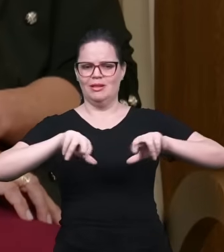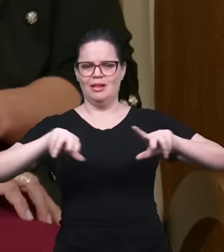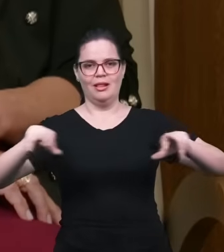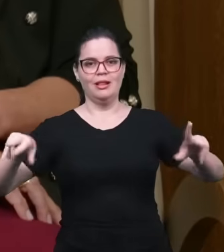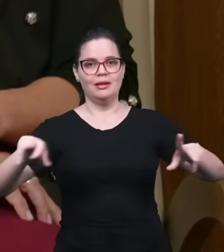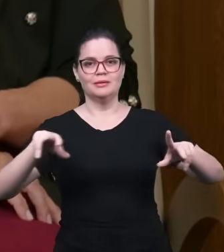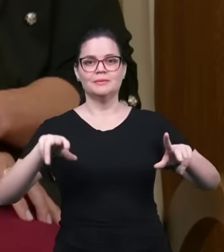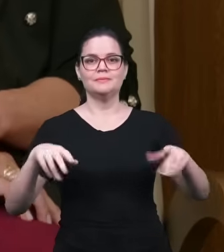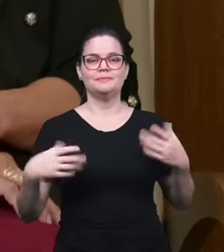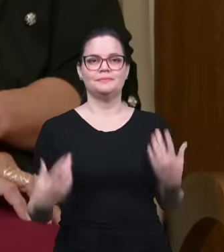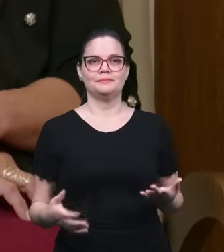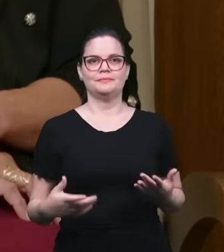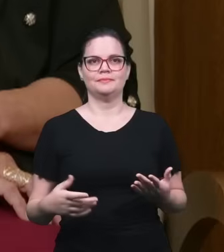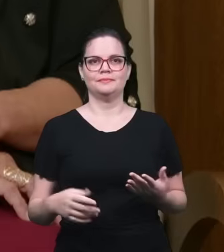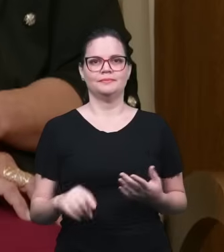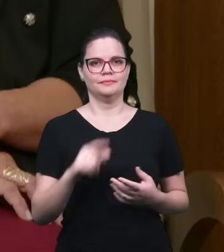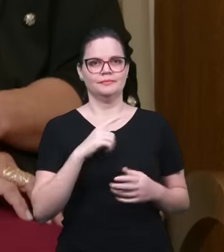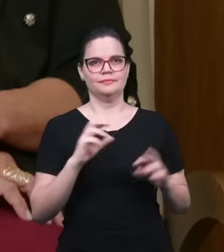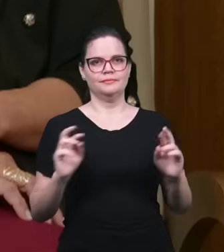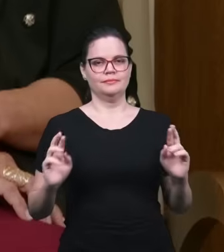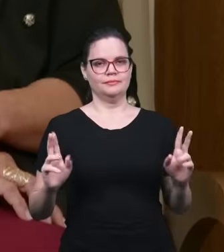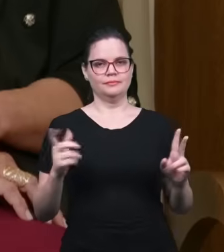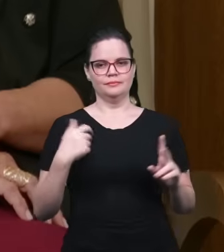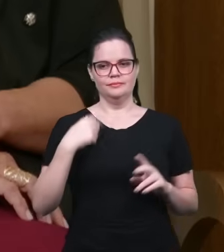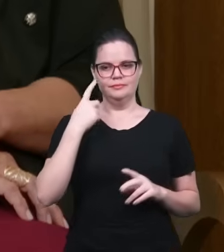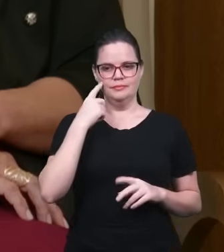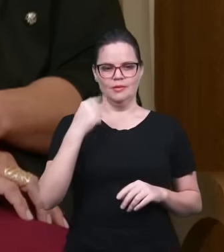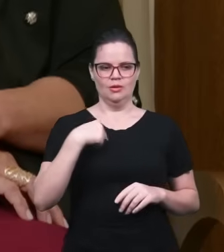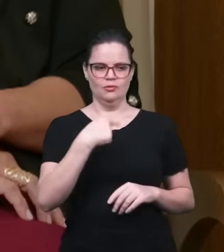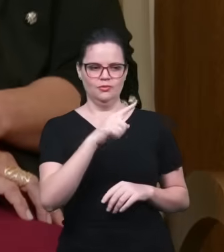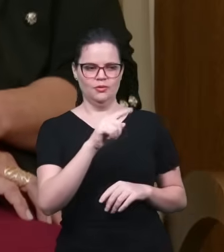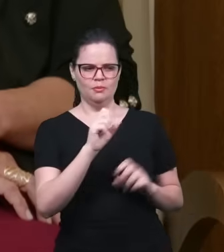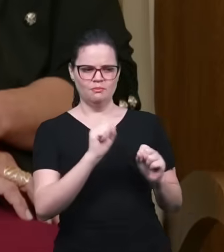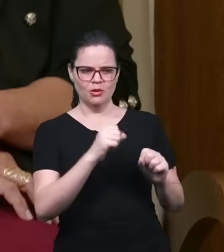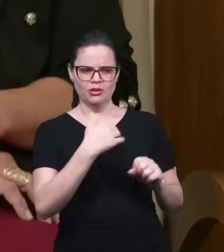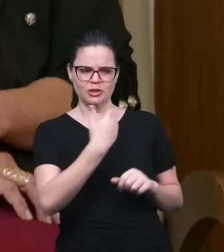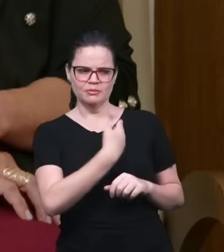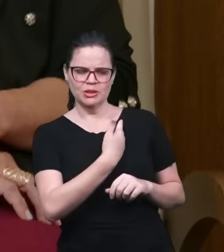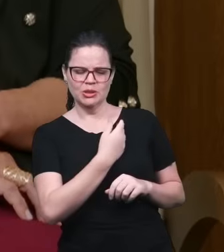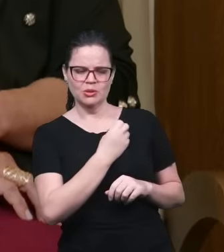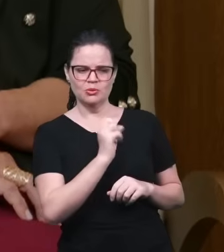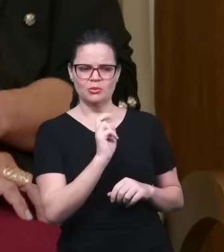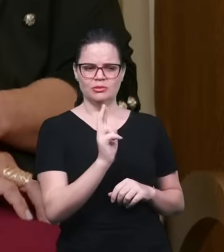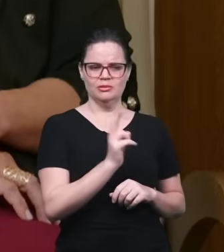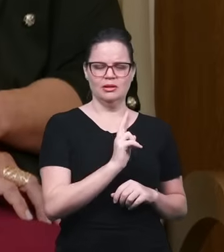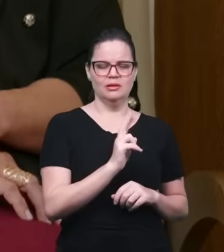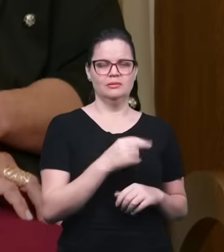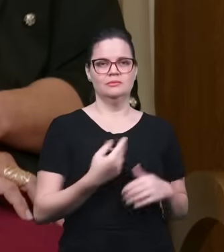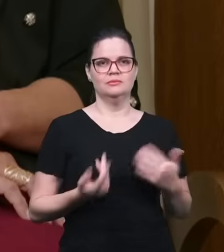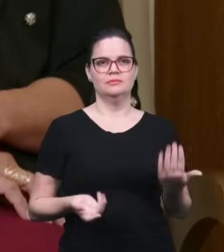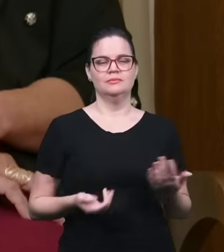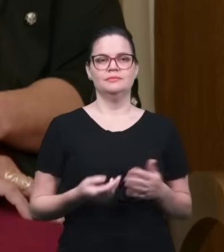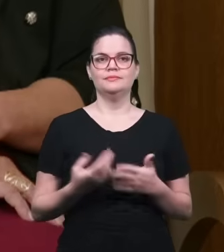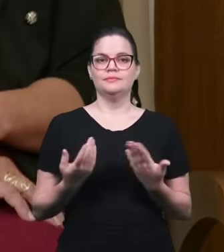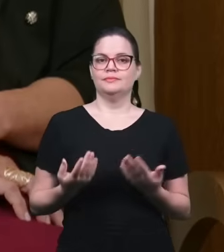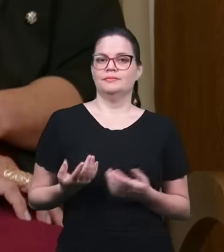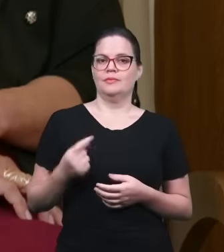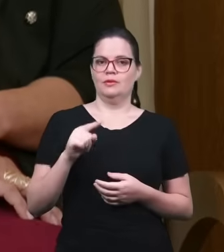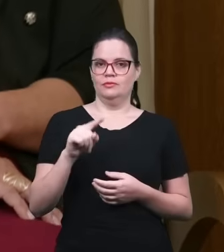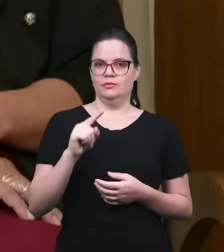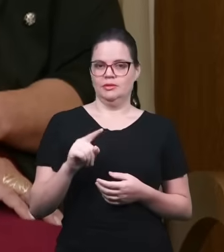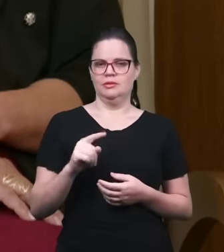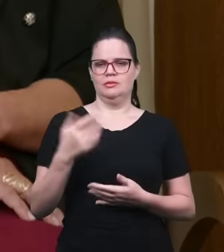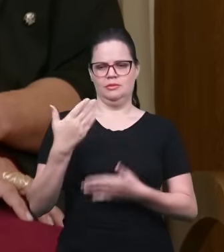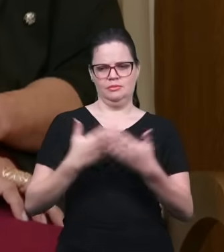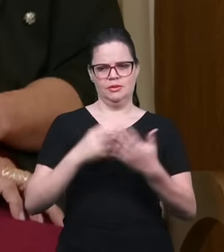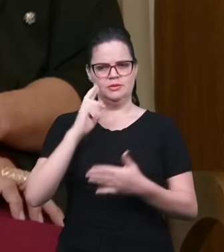e muitas vezes tem essa diferenciação. Será que eu vou ter um amigo, eu posso ter um amigo? E, na verdade, quando você está firme